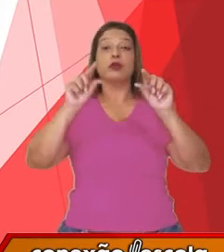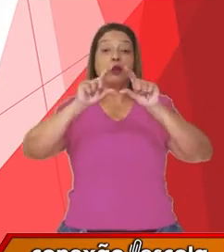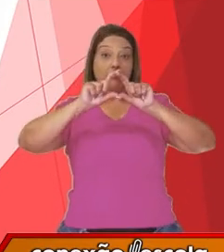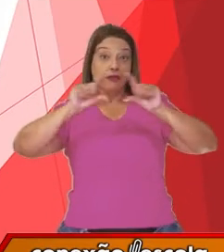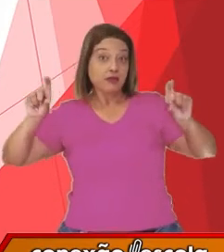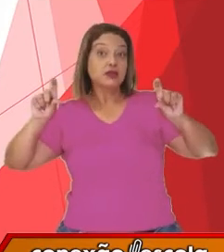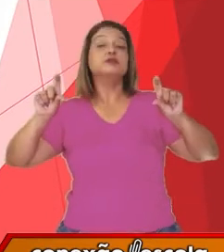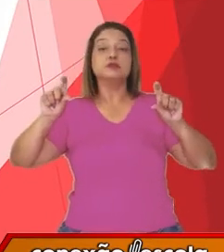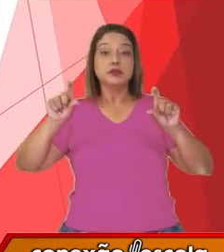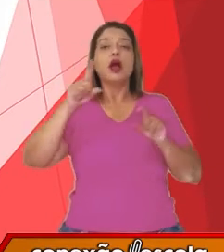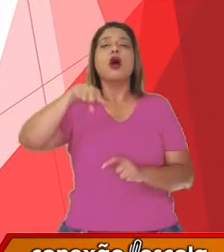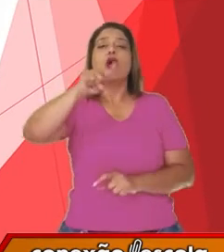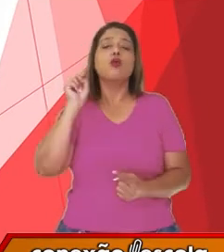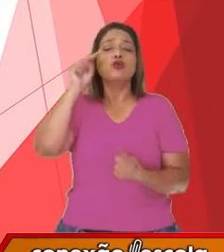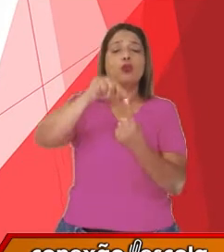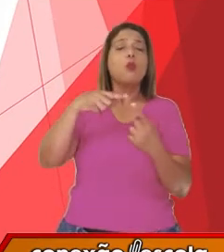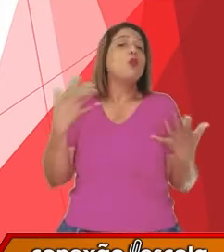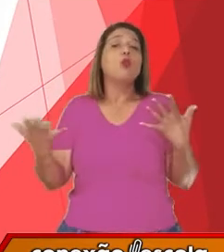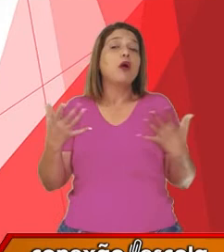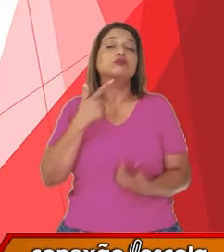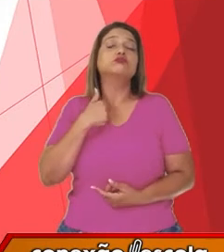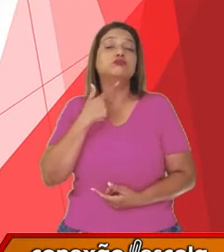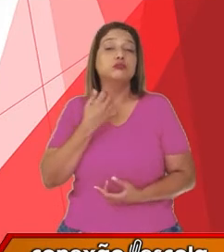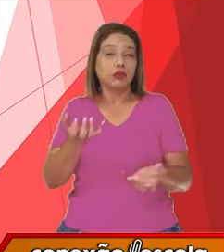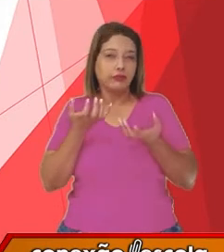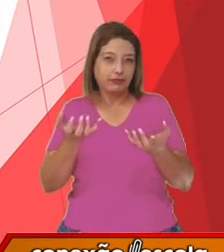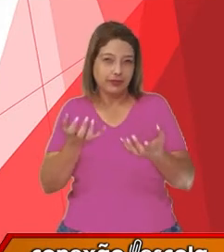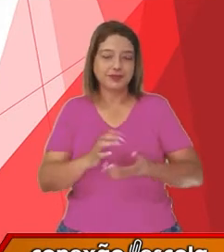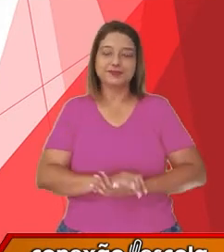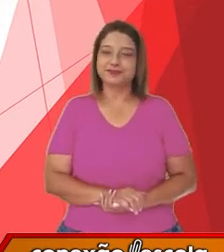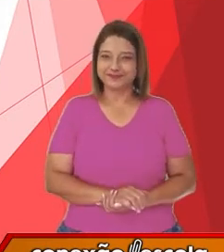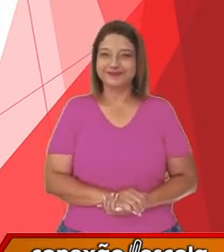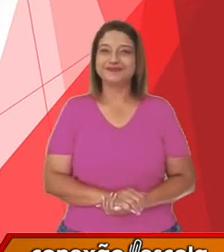que você quer alcançar com esse poema? Tudo bem?